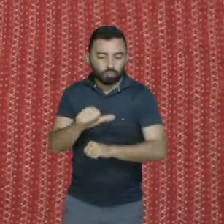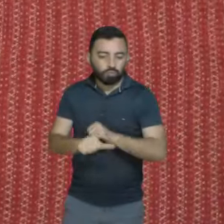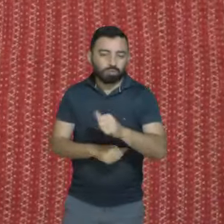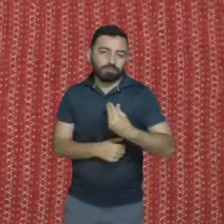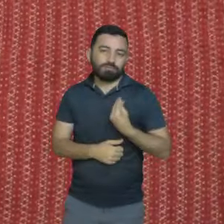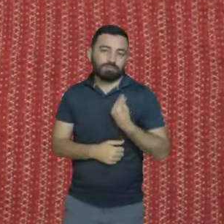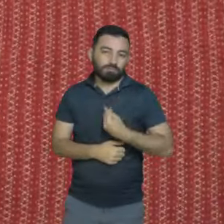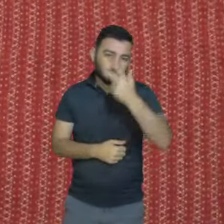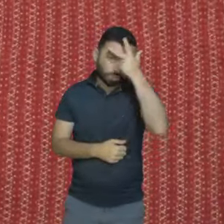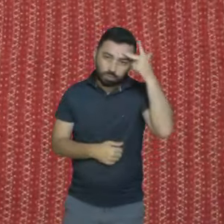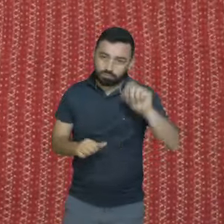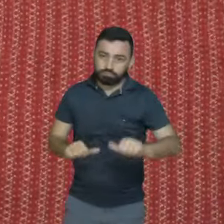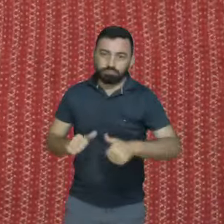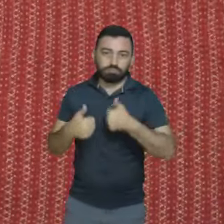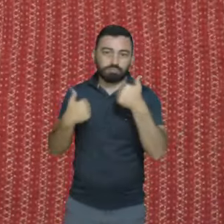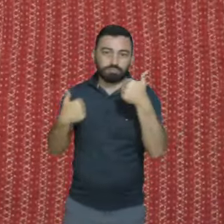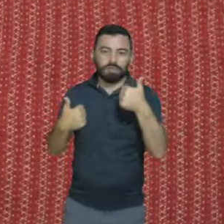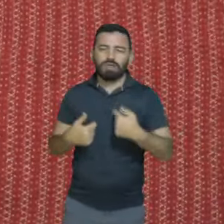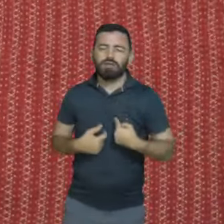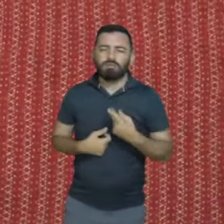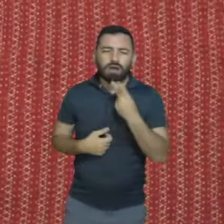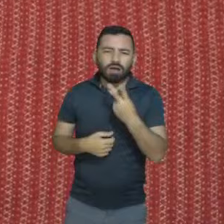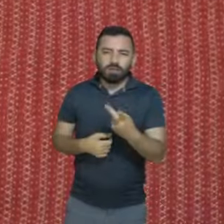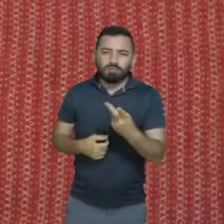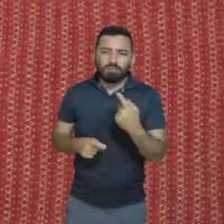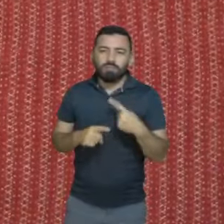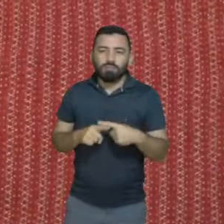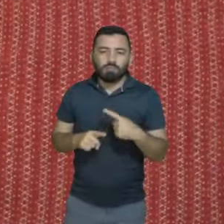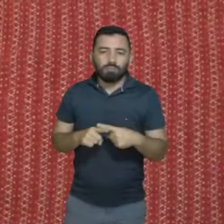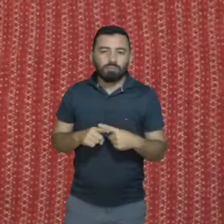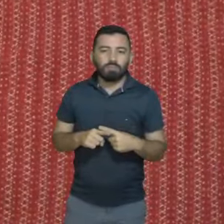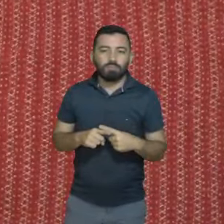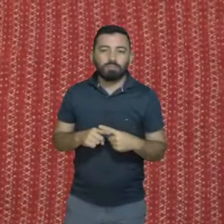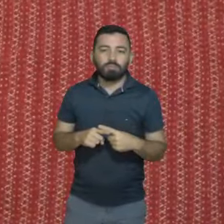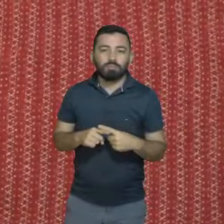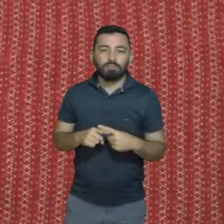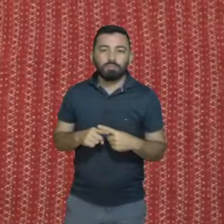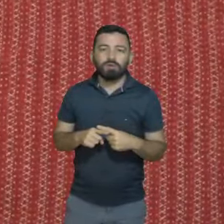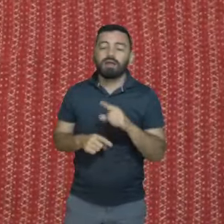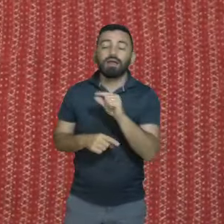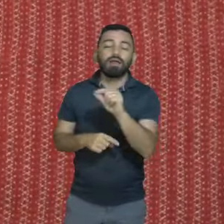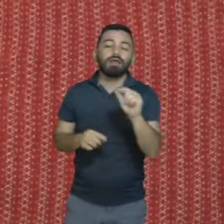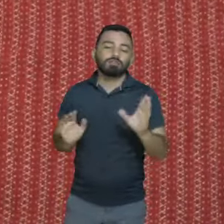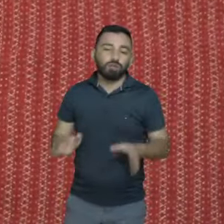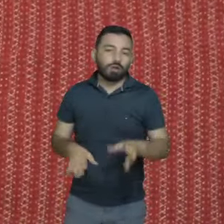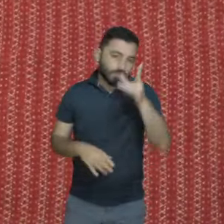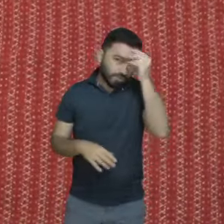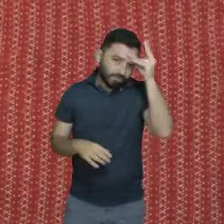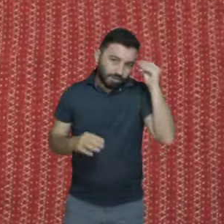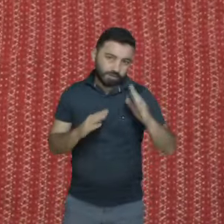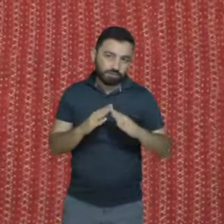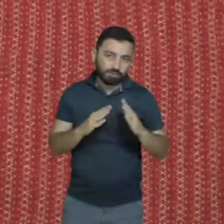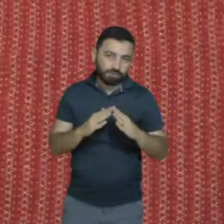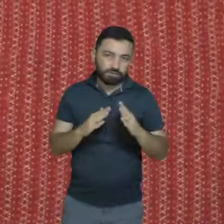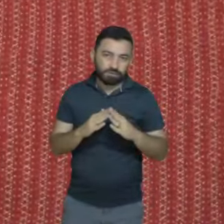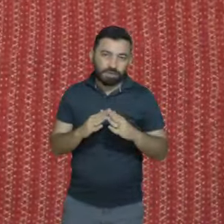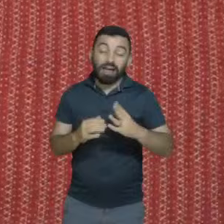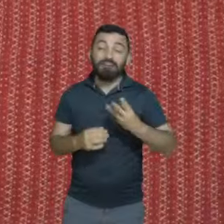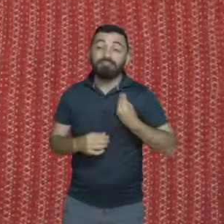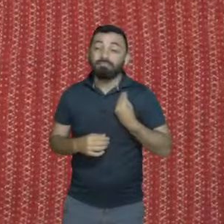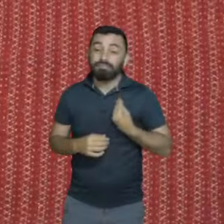para melhor. Digo isso porque quem já foi prefeito sabe disso. A vida,